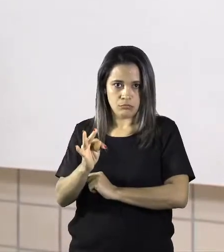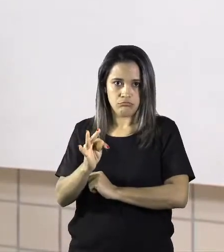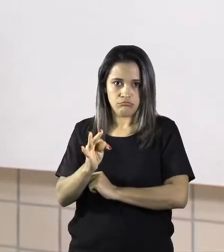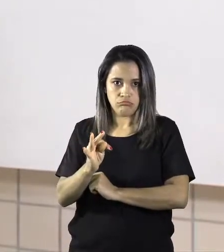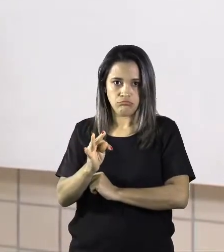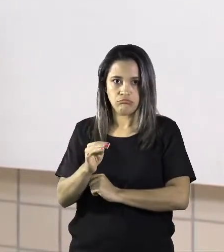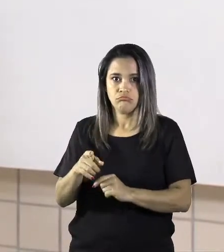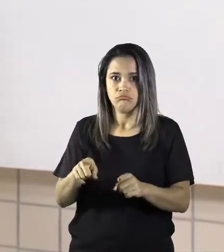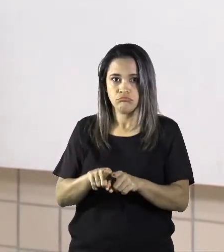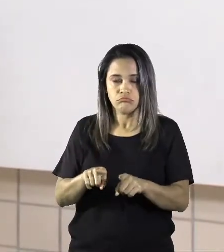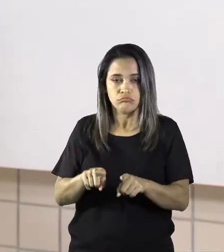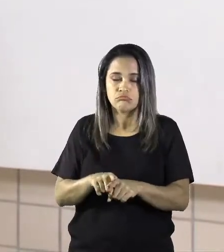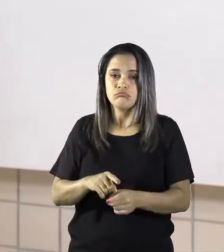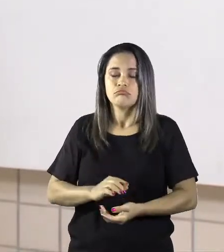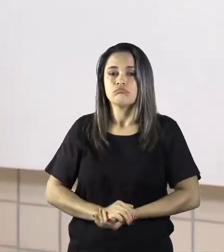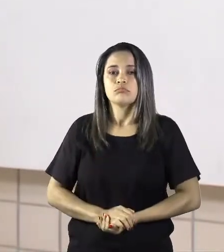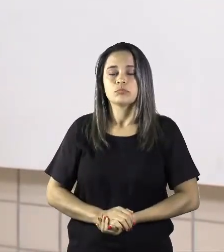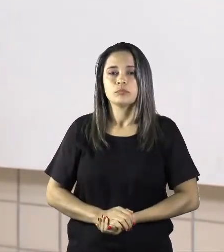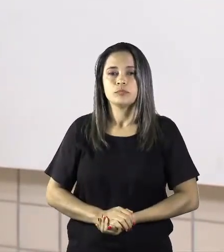vai